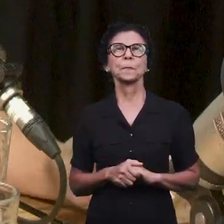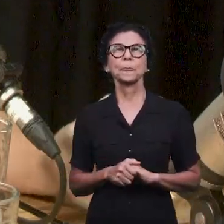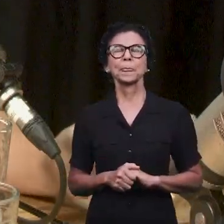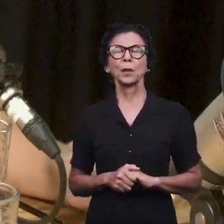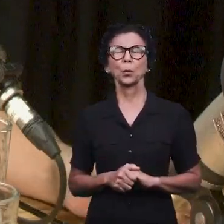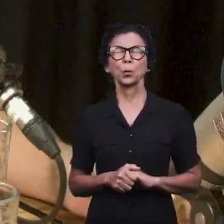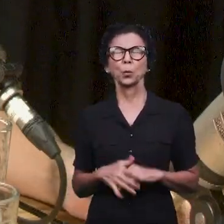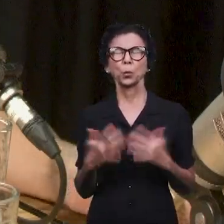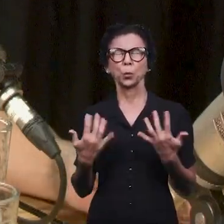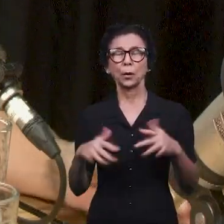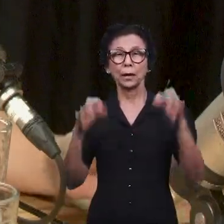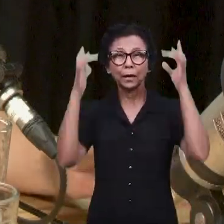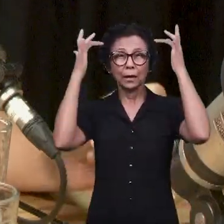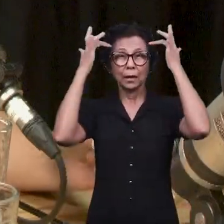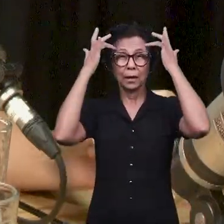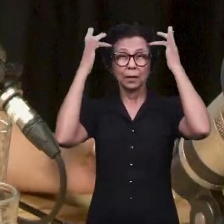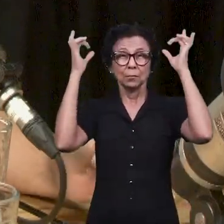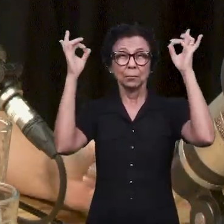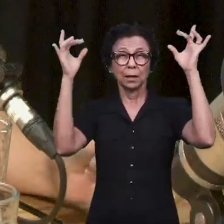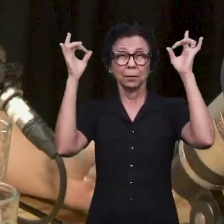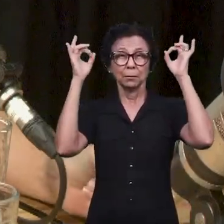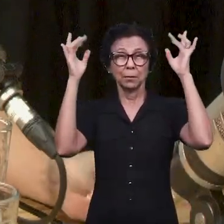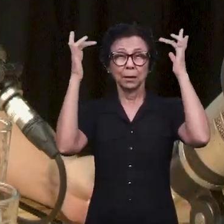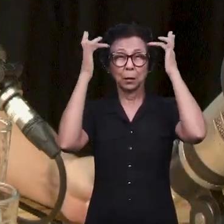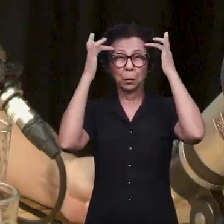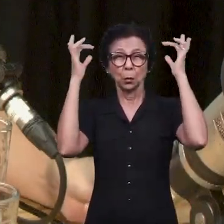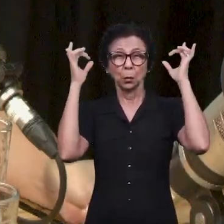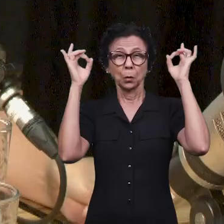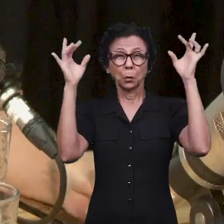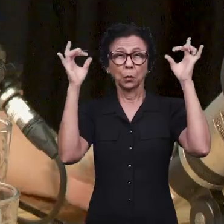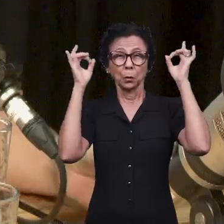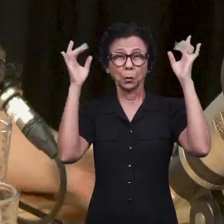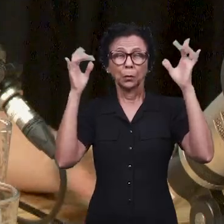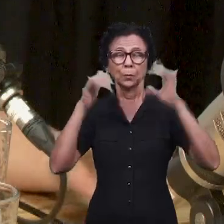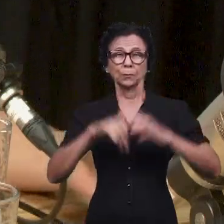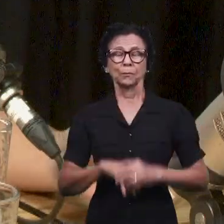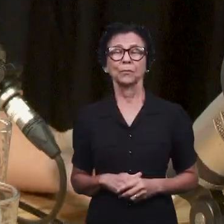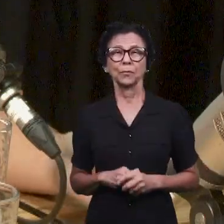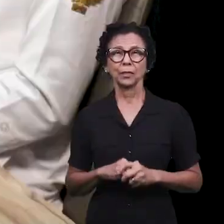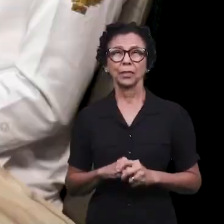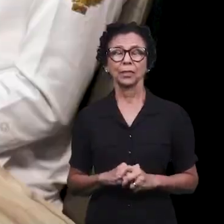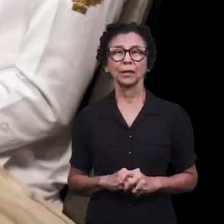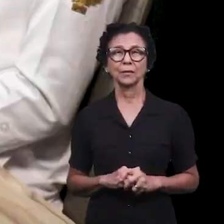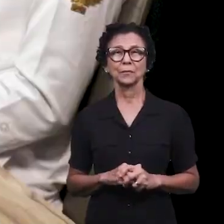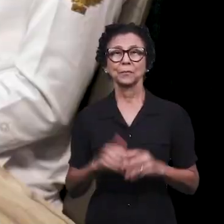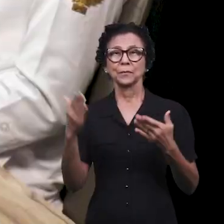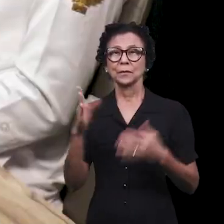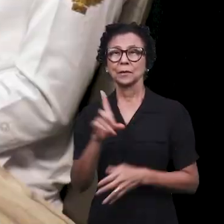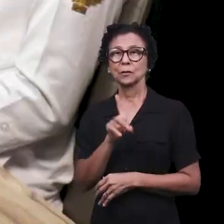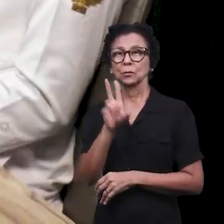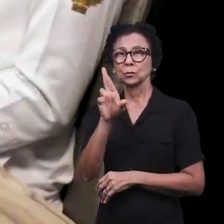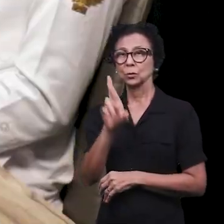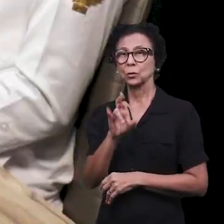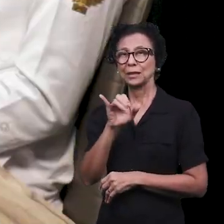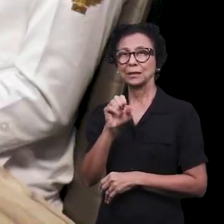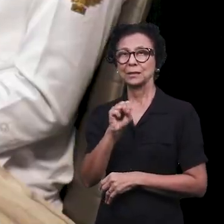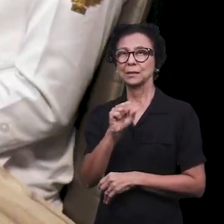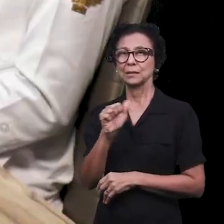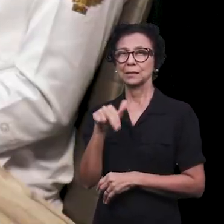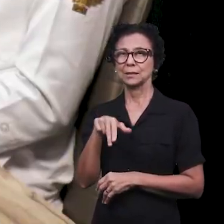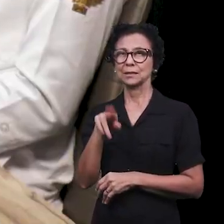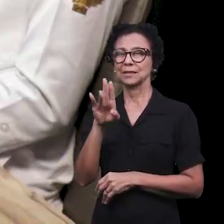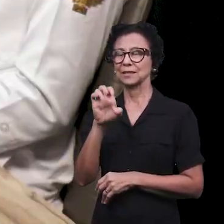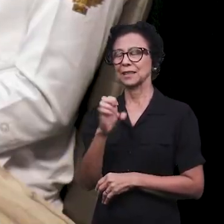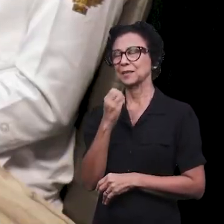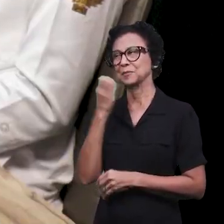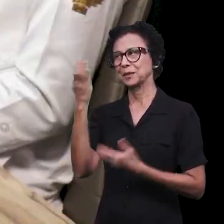a enxaqueca. E para nos ajudar a compreender este tema, convidei o Dr. Isaac Ferreira. Seja muito bem-vindo, Dr. Isaac, ao